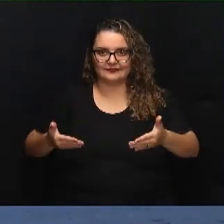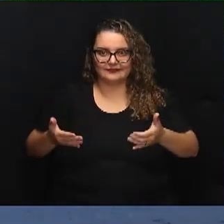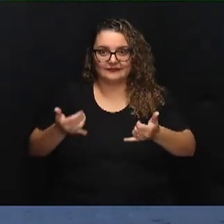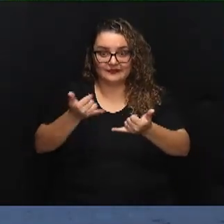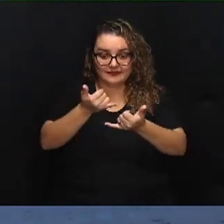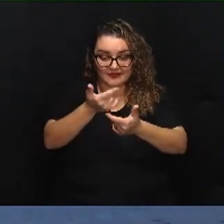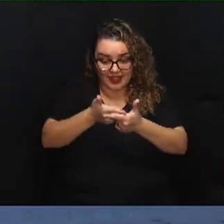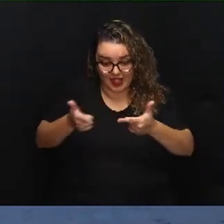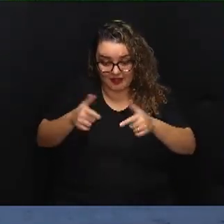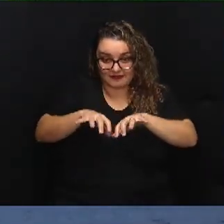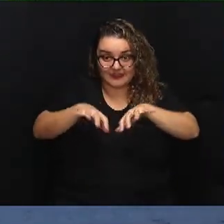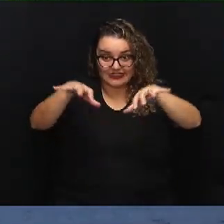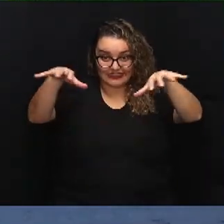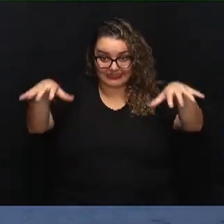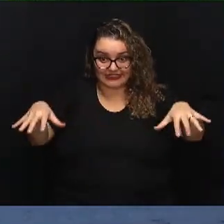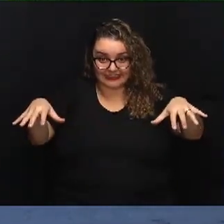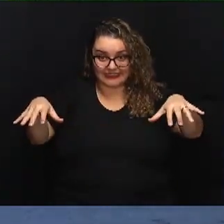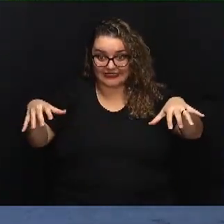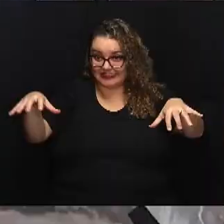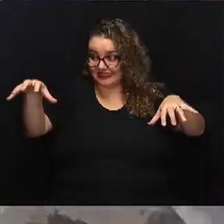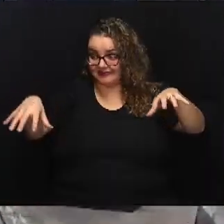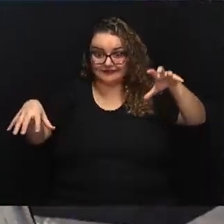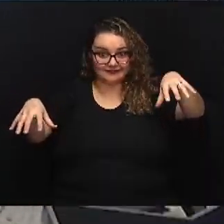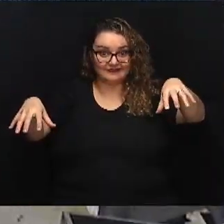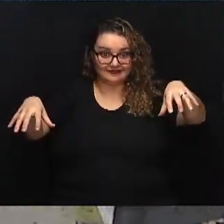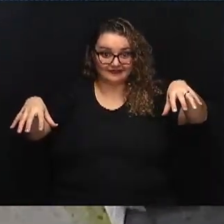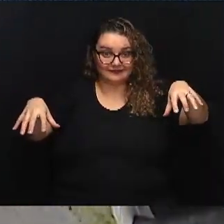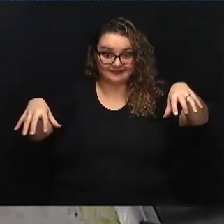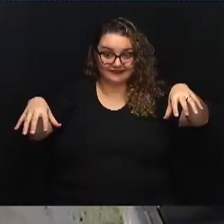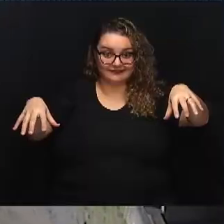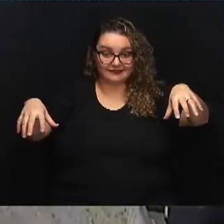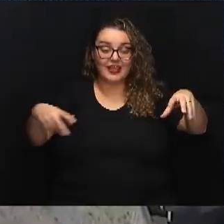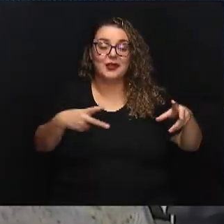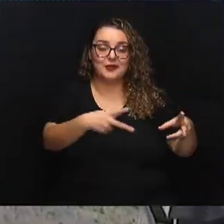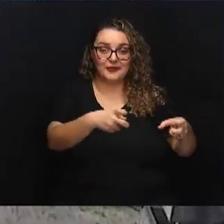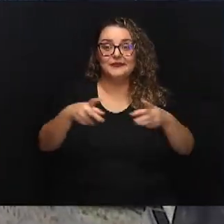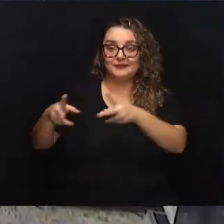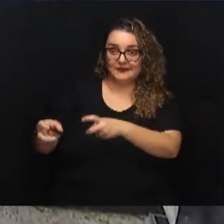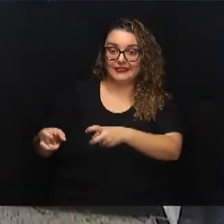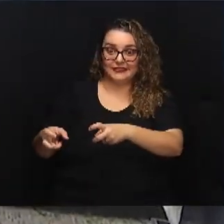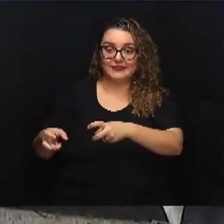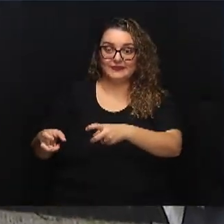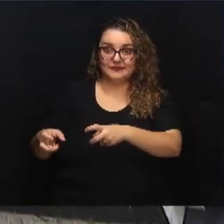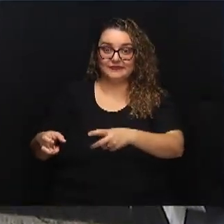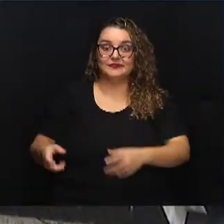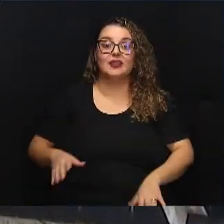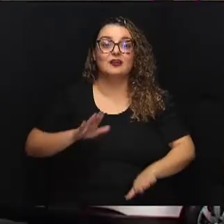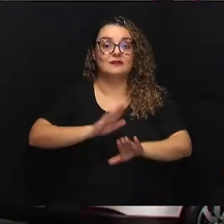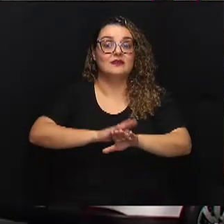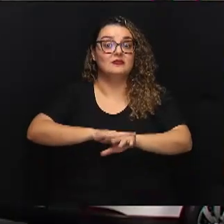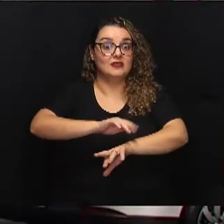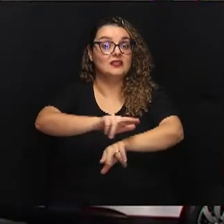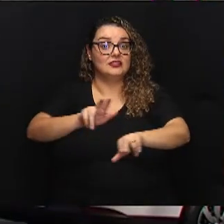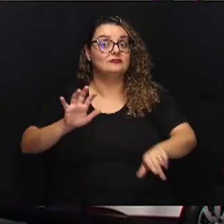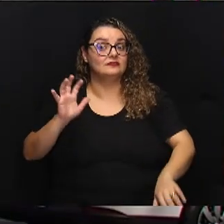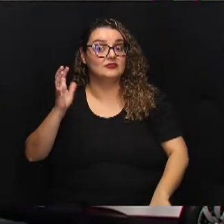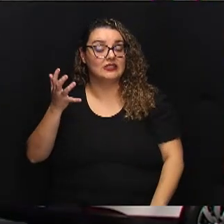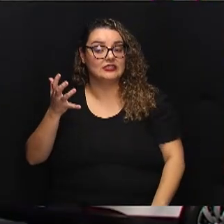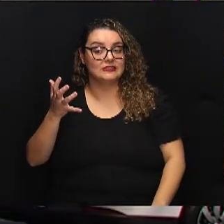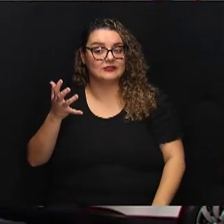metade do caminho entre os dois estádios. Com o reconhecimento, uma série de ações devem acontecer